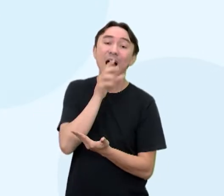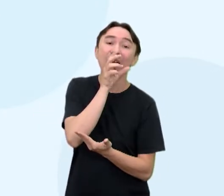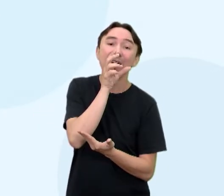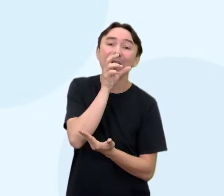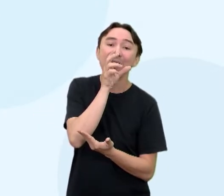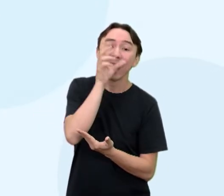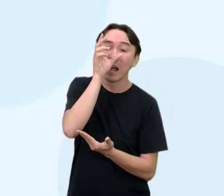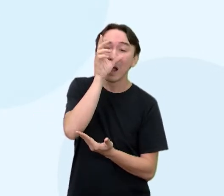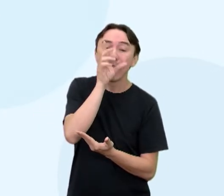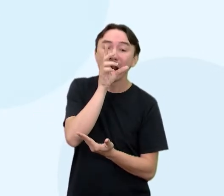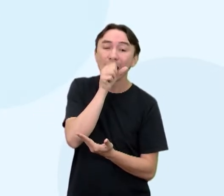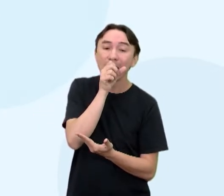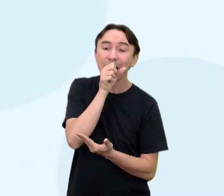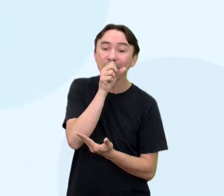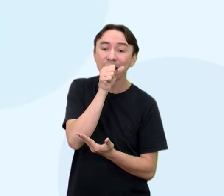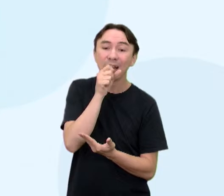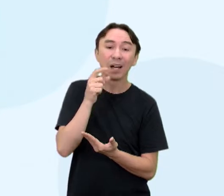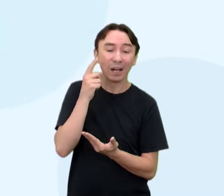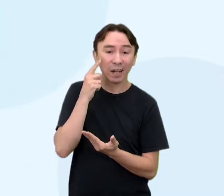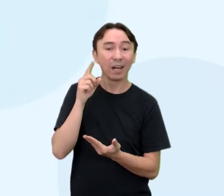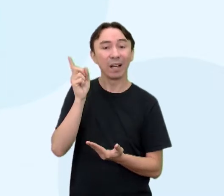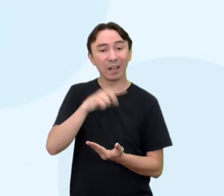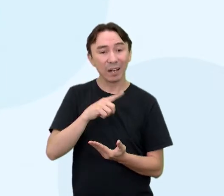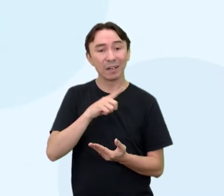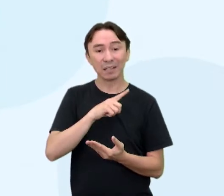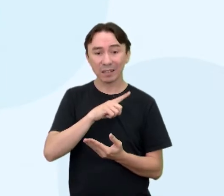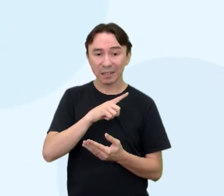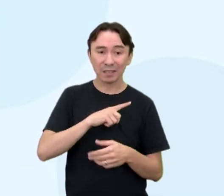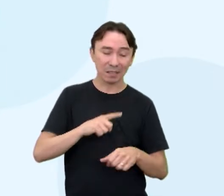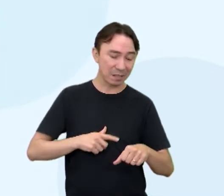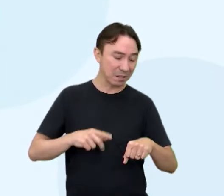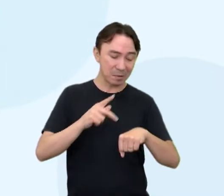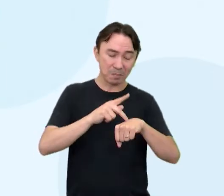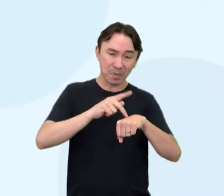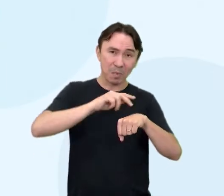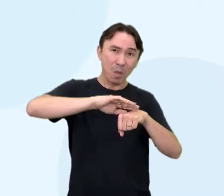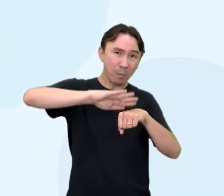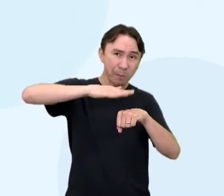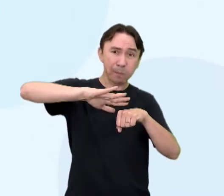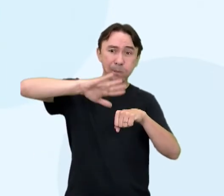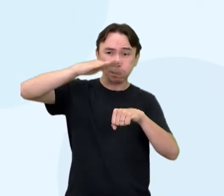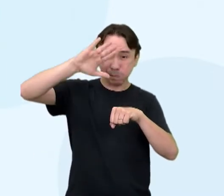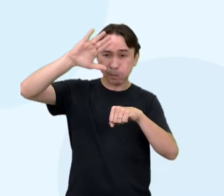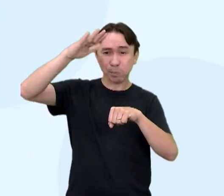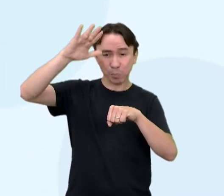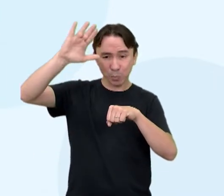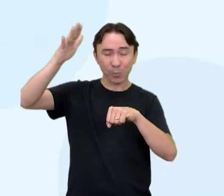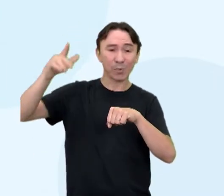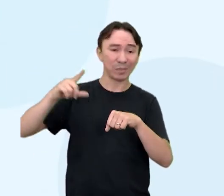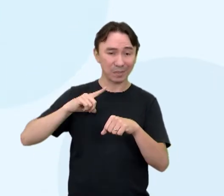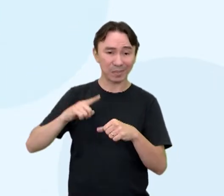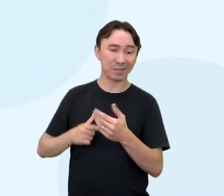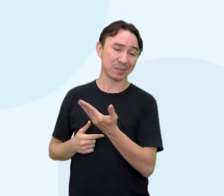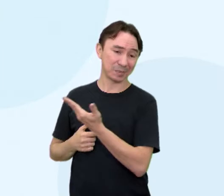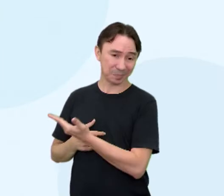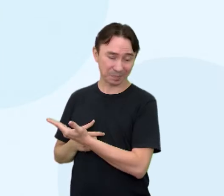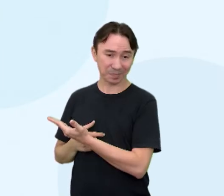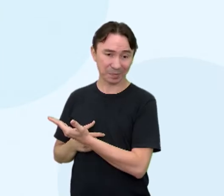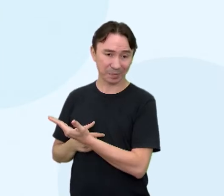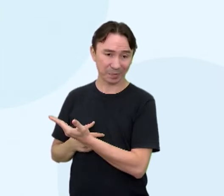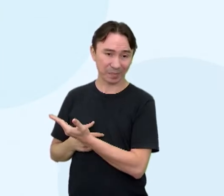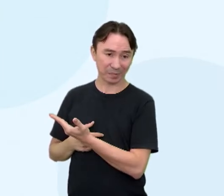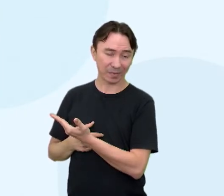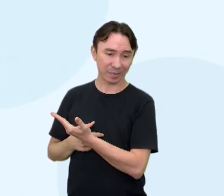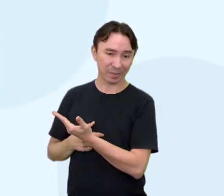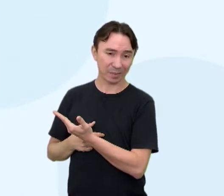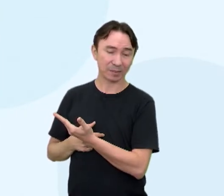são regiões onde formam aí as grandes cordilheiras. Então na região aqui a oeste, né, do mapa,